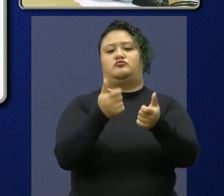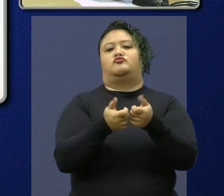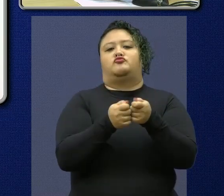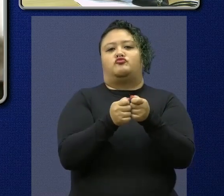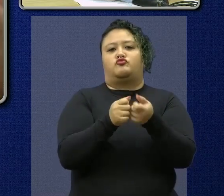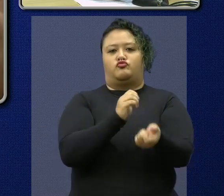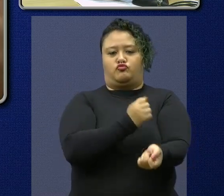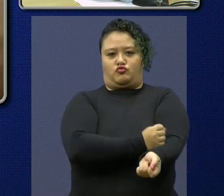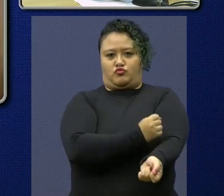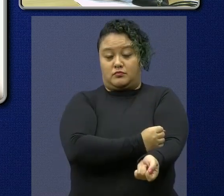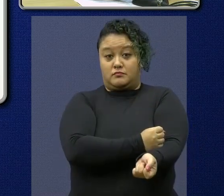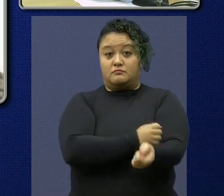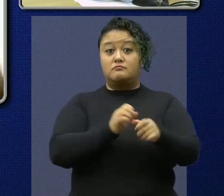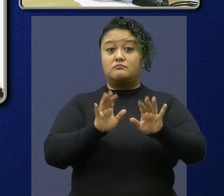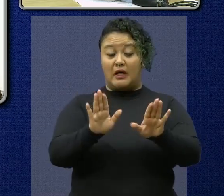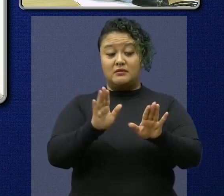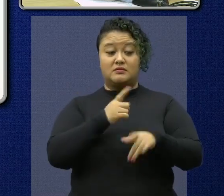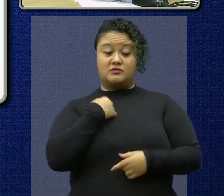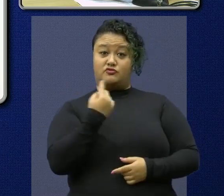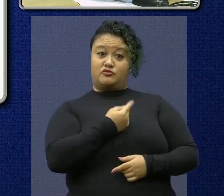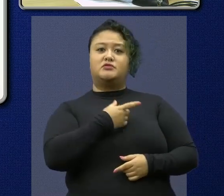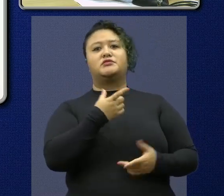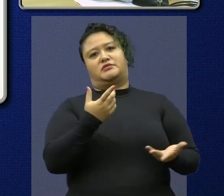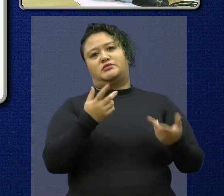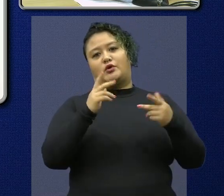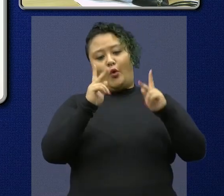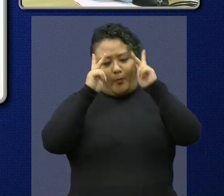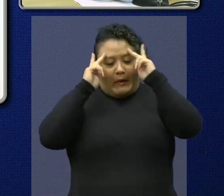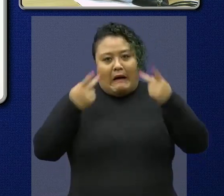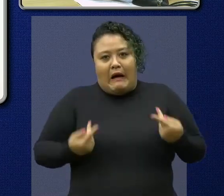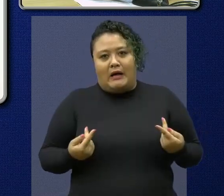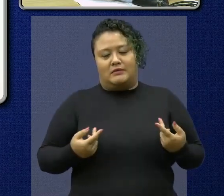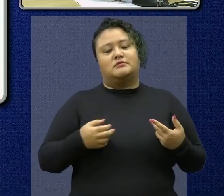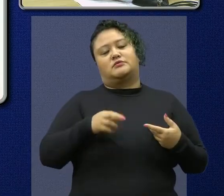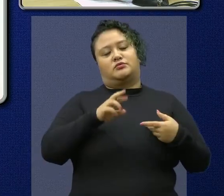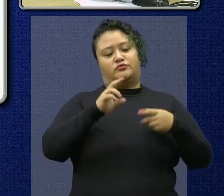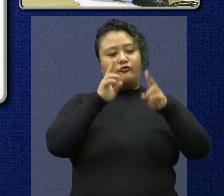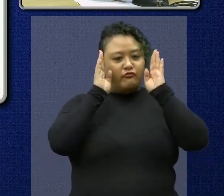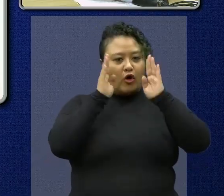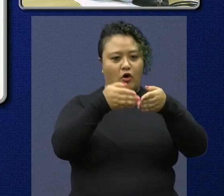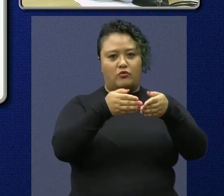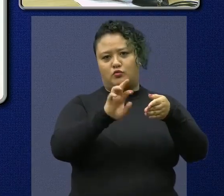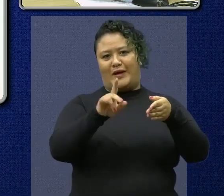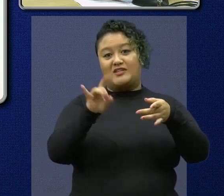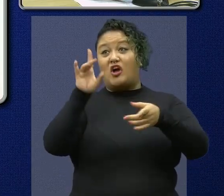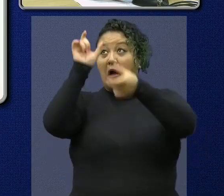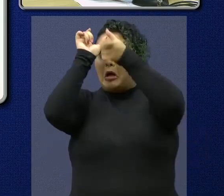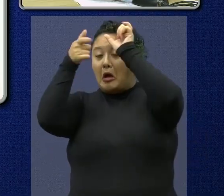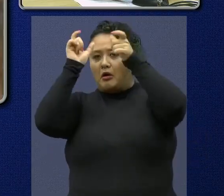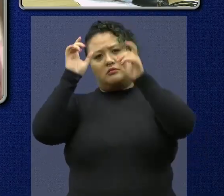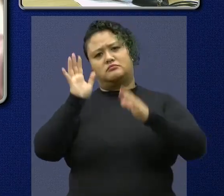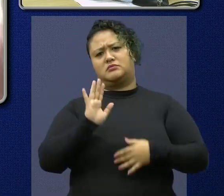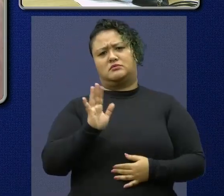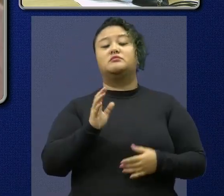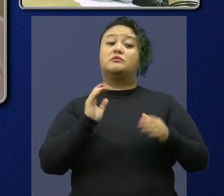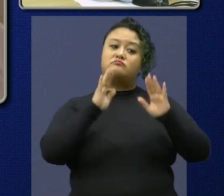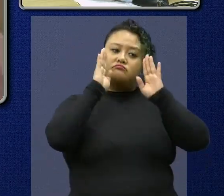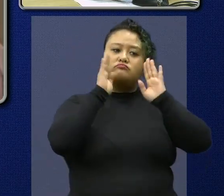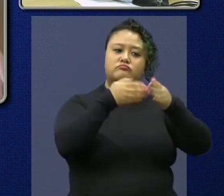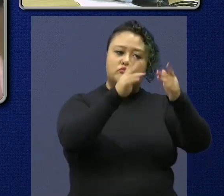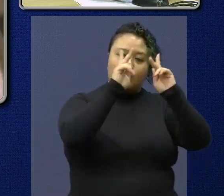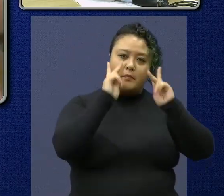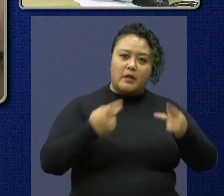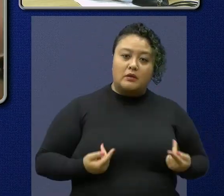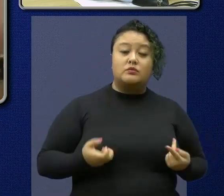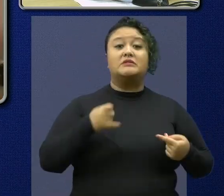nosso ambulatório, obviamente, a gente olha o ser humano, né, e não só o transtorno, ela está sendo tratada de tudo. O combo que ela chegar